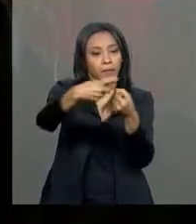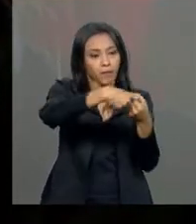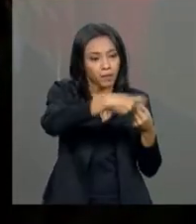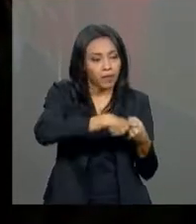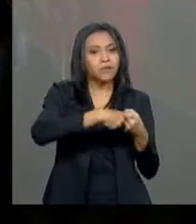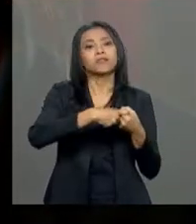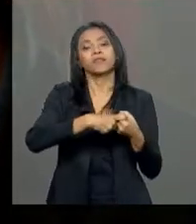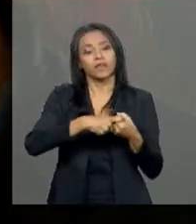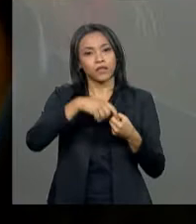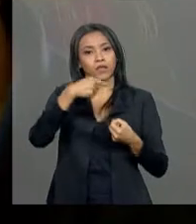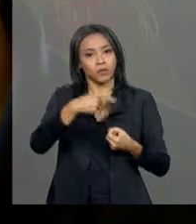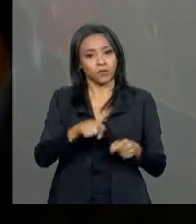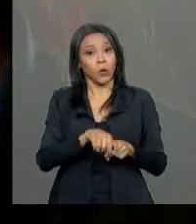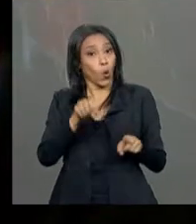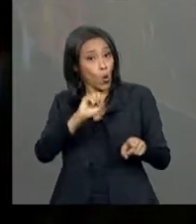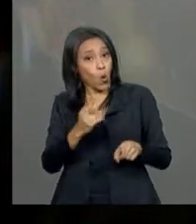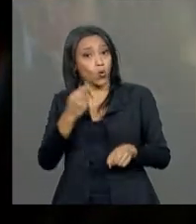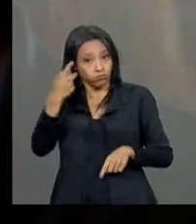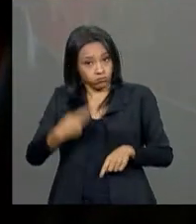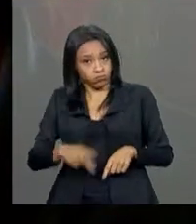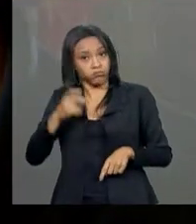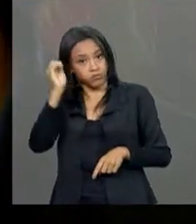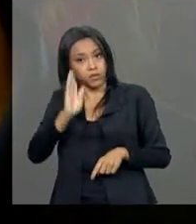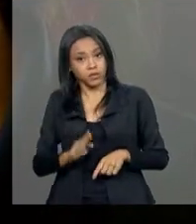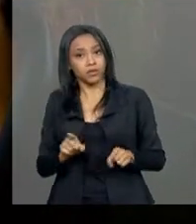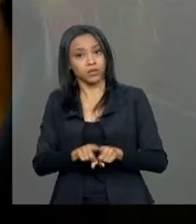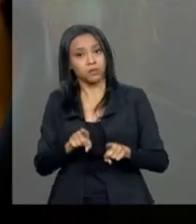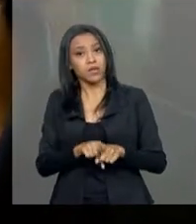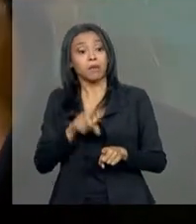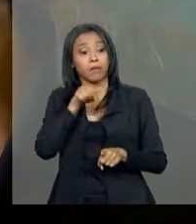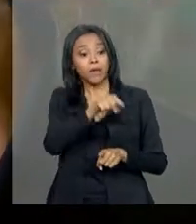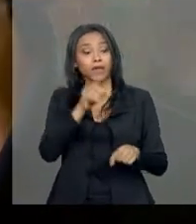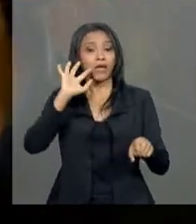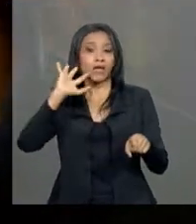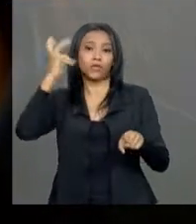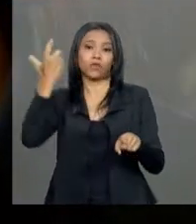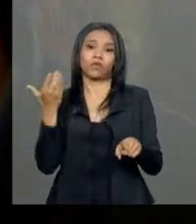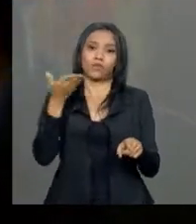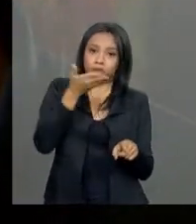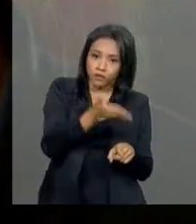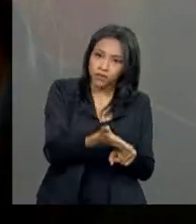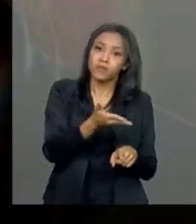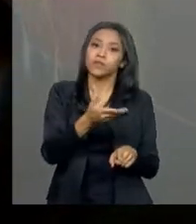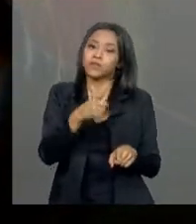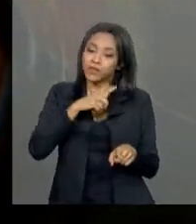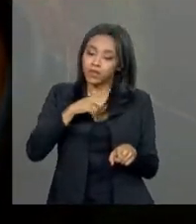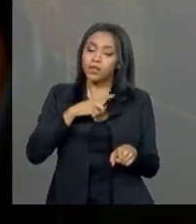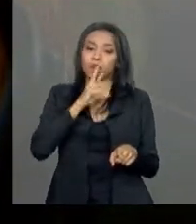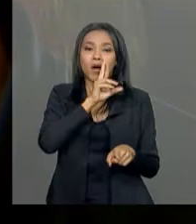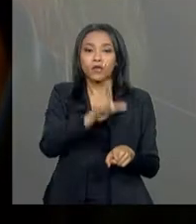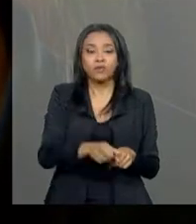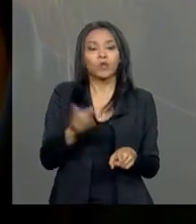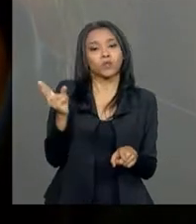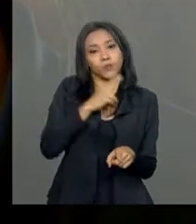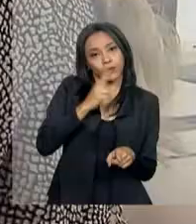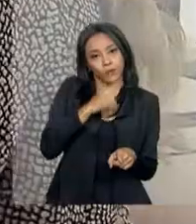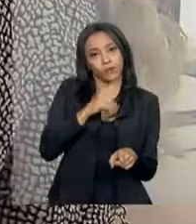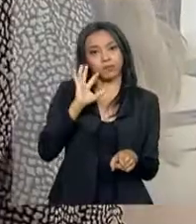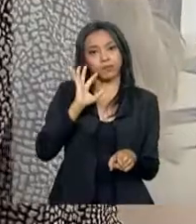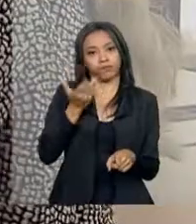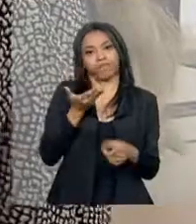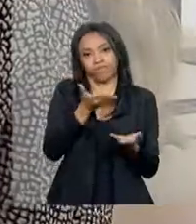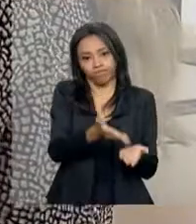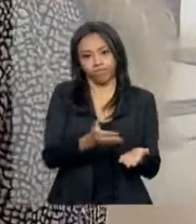outros da rede local de proteção, para que esses casos sejam sinalizados e haja uma resposta imediata à sua situação.